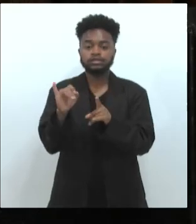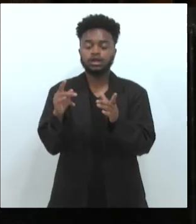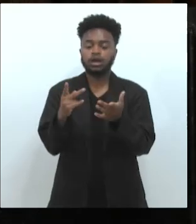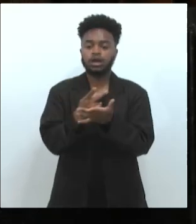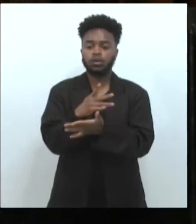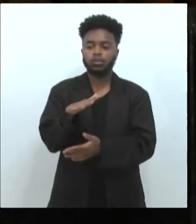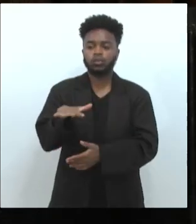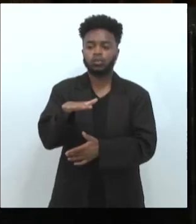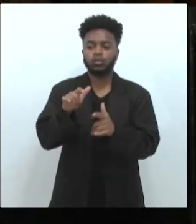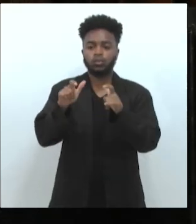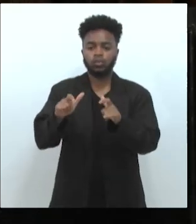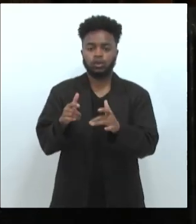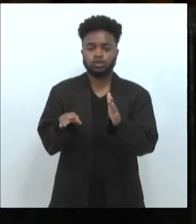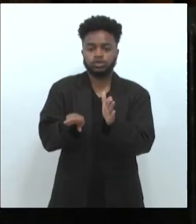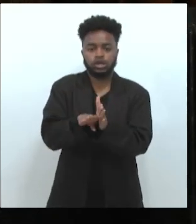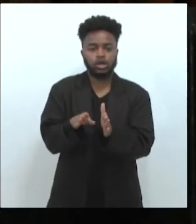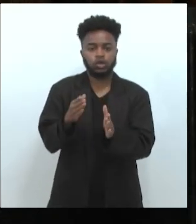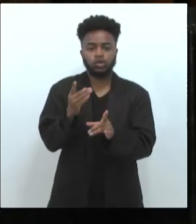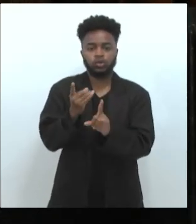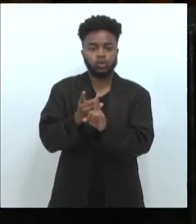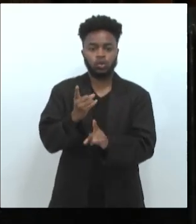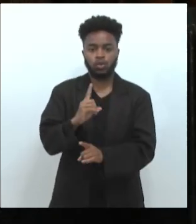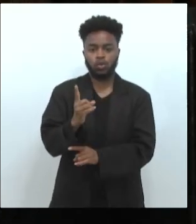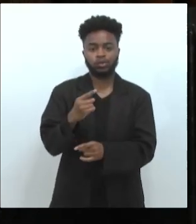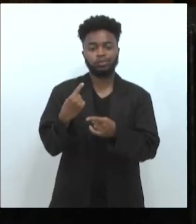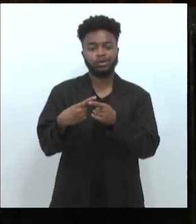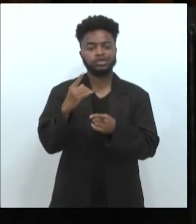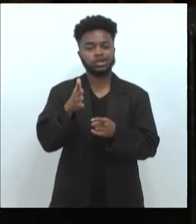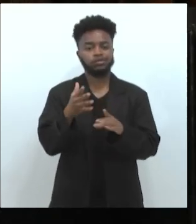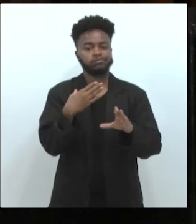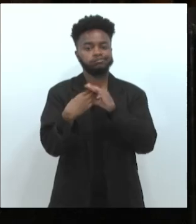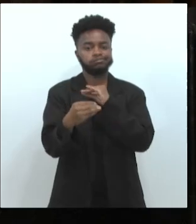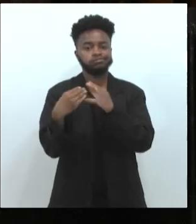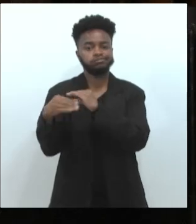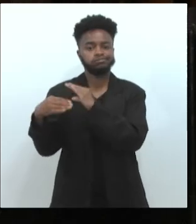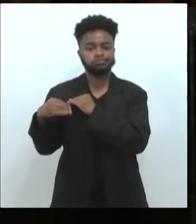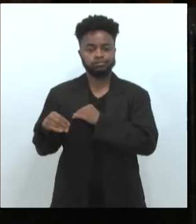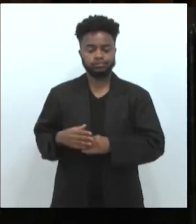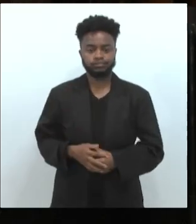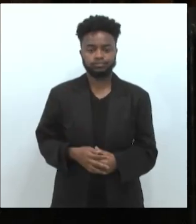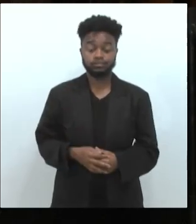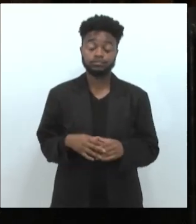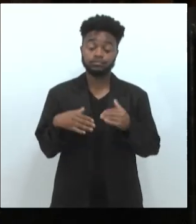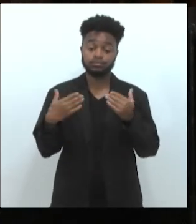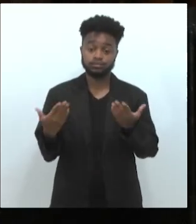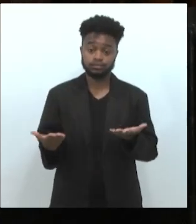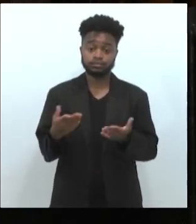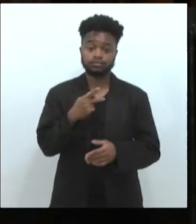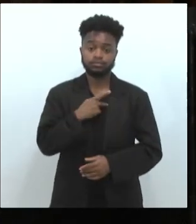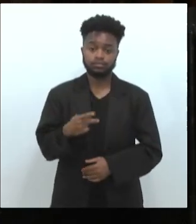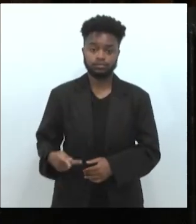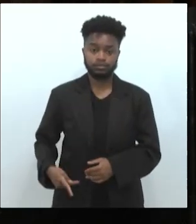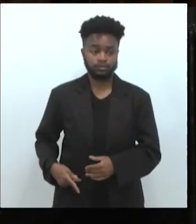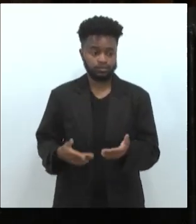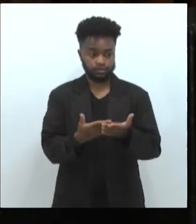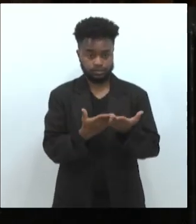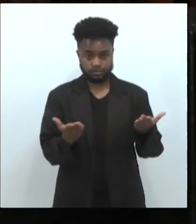não encontra os atores. Todo mundo já fugiu. Senhor presidente, senhoras e